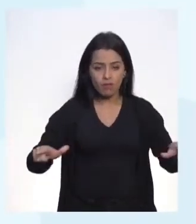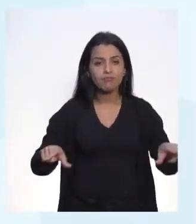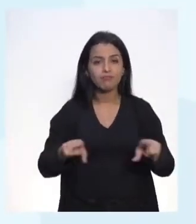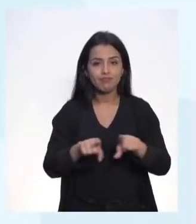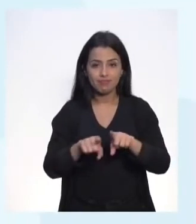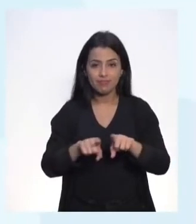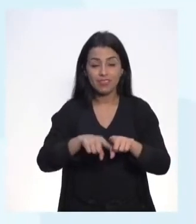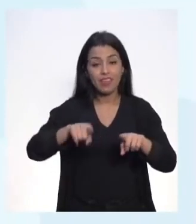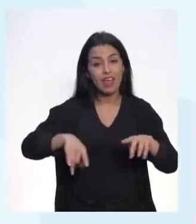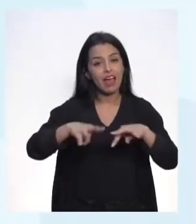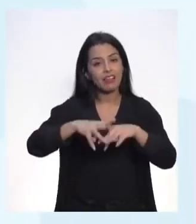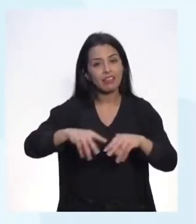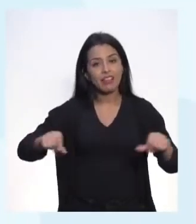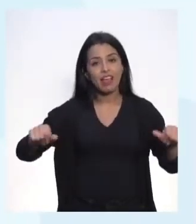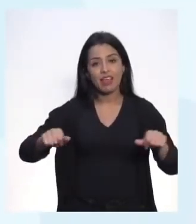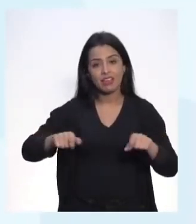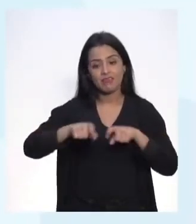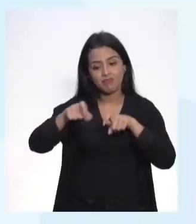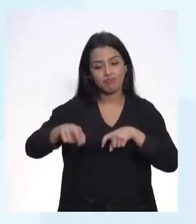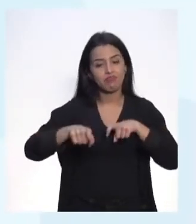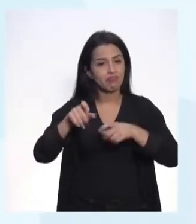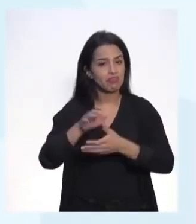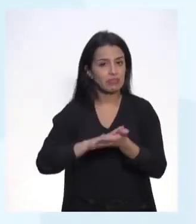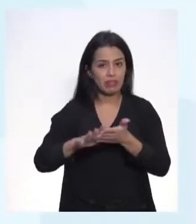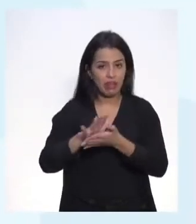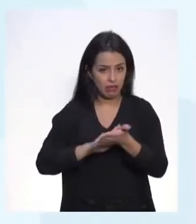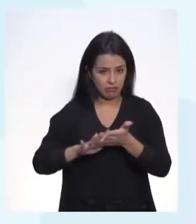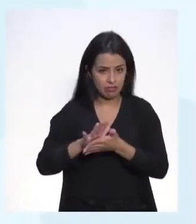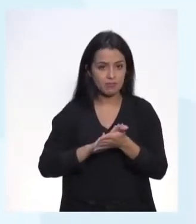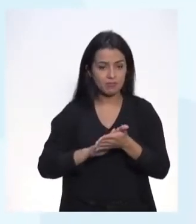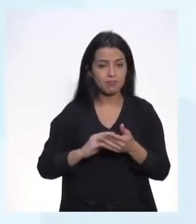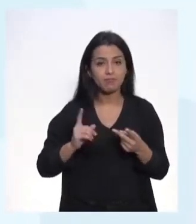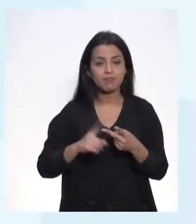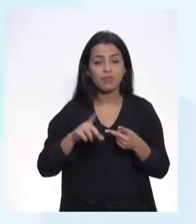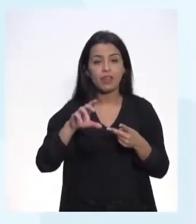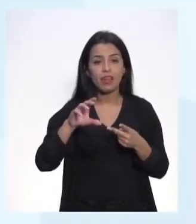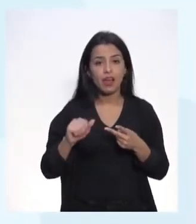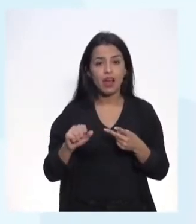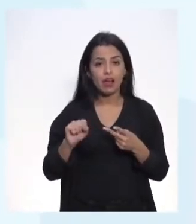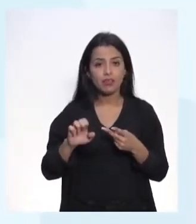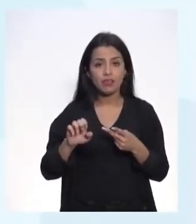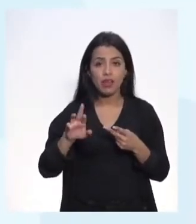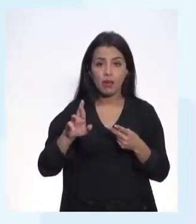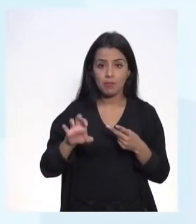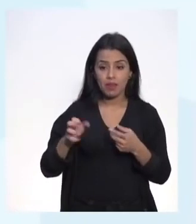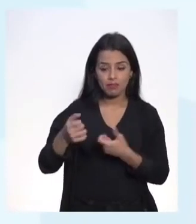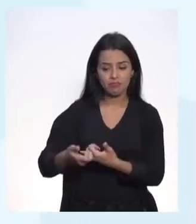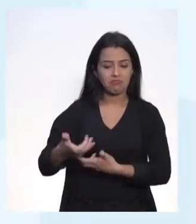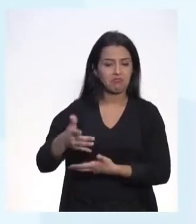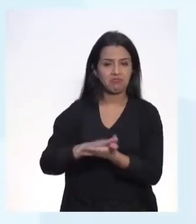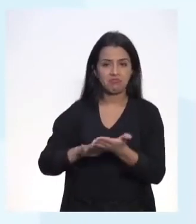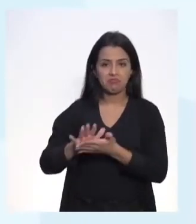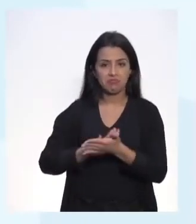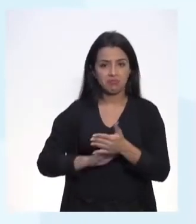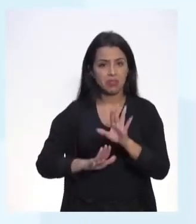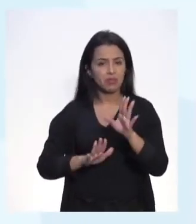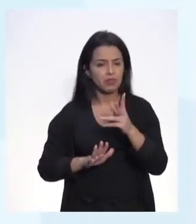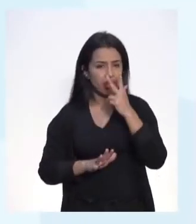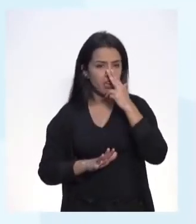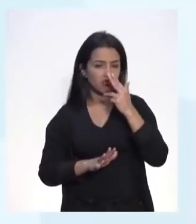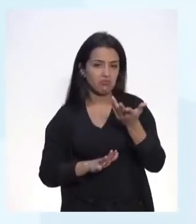que era uma terra que era um terreno não cultivado, coberto de mato. E casebre, Ninguém colocou, mas eu imaginei que talvez algum